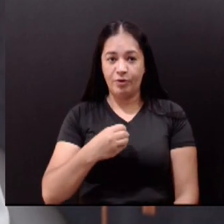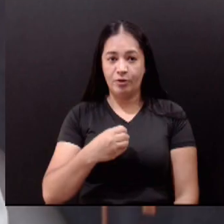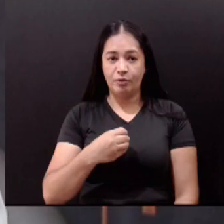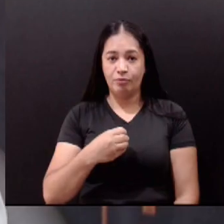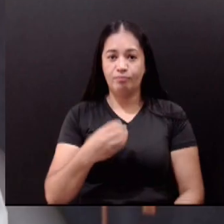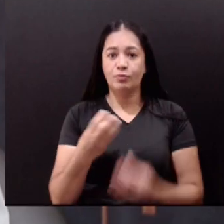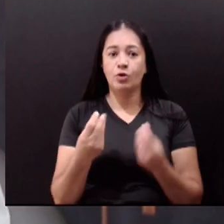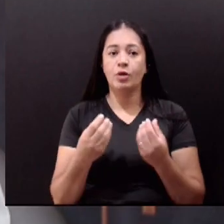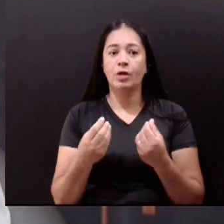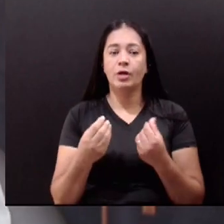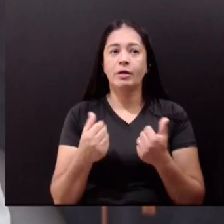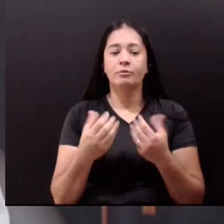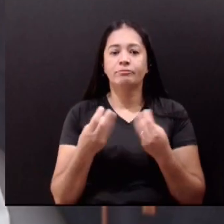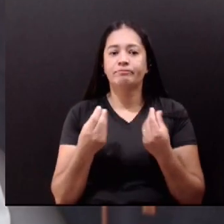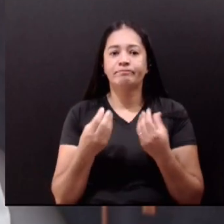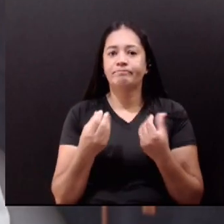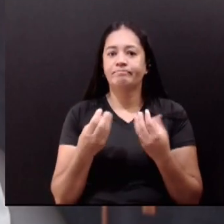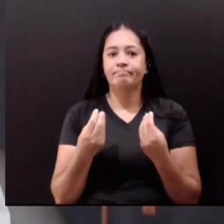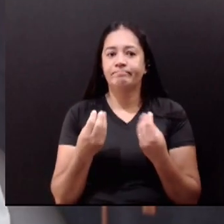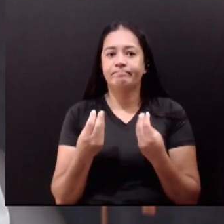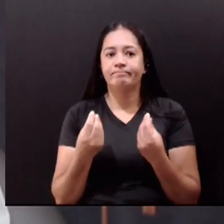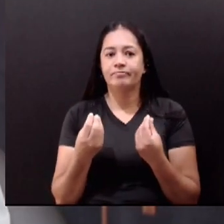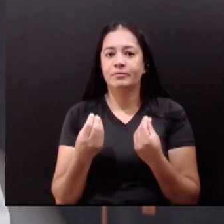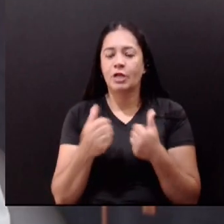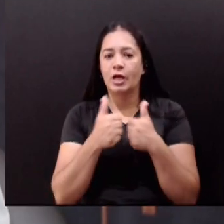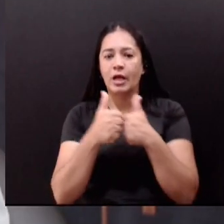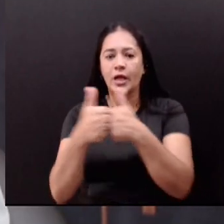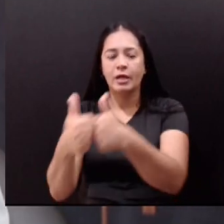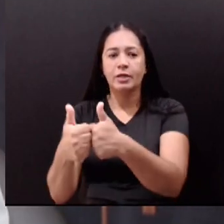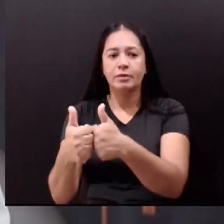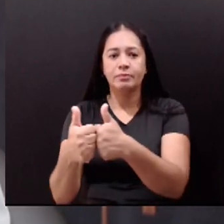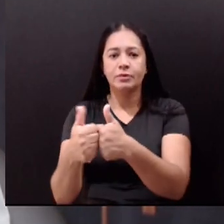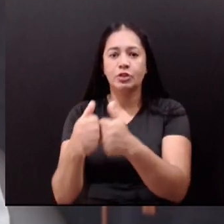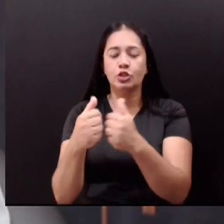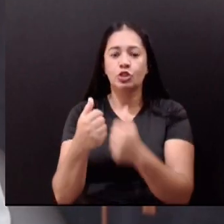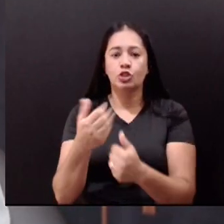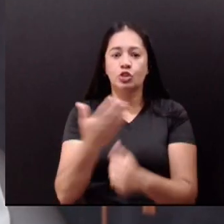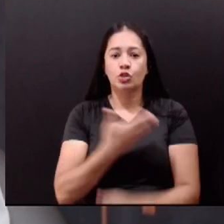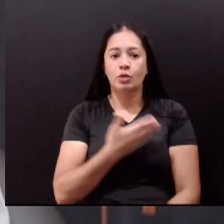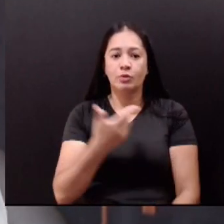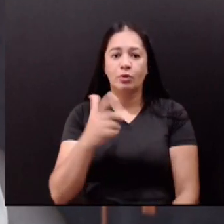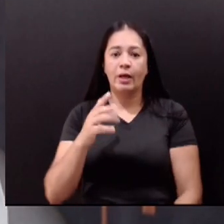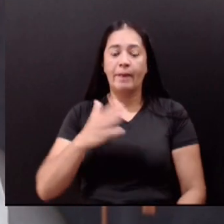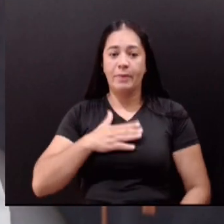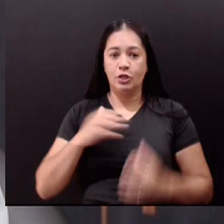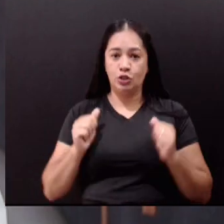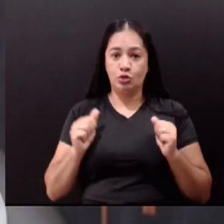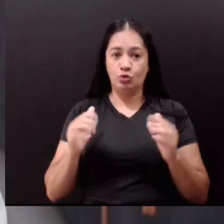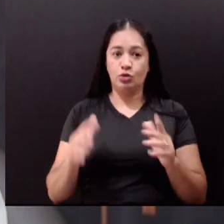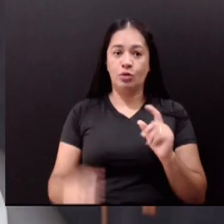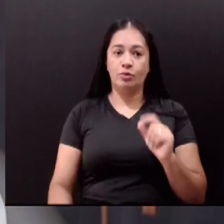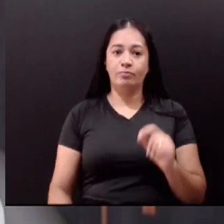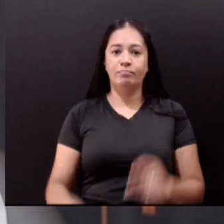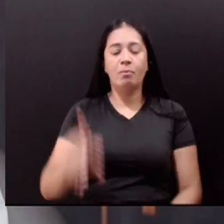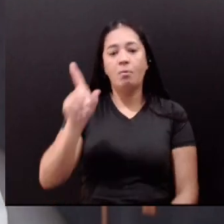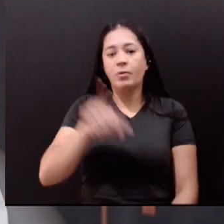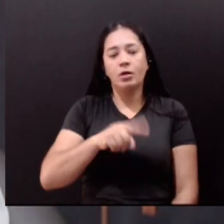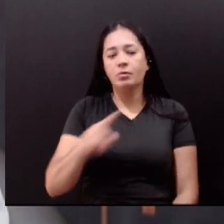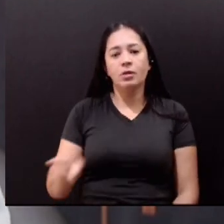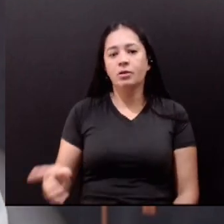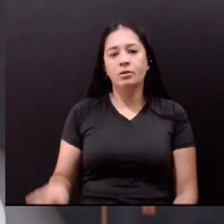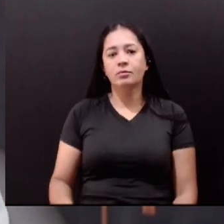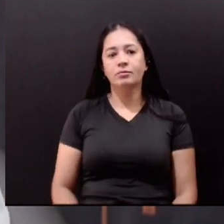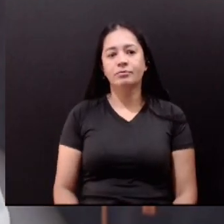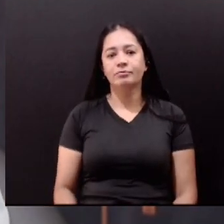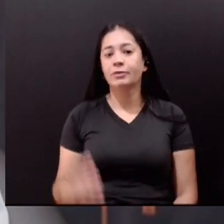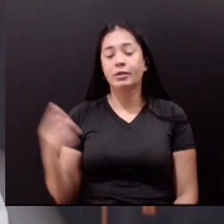eh, caminhando ali com más companhias? Qual seria a minha atitude? Né, é proibir. Né, não tem outra saída, então você